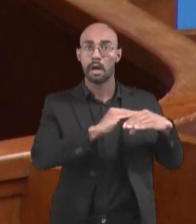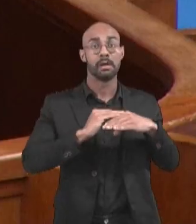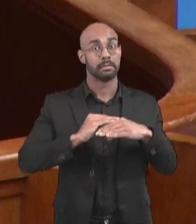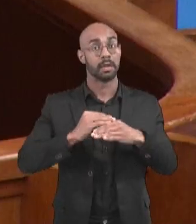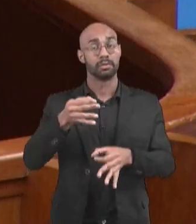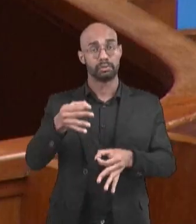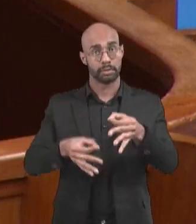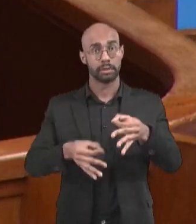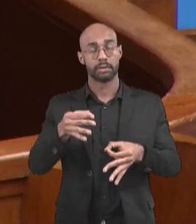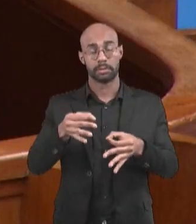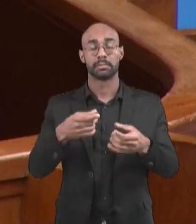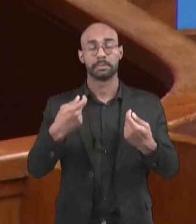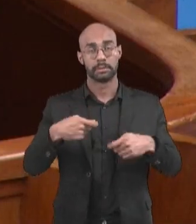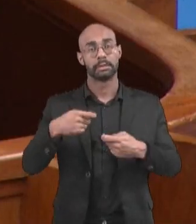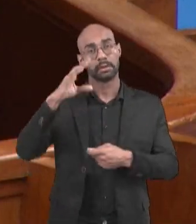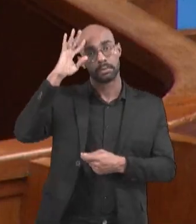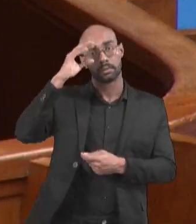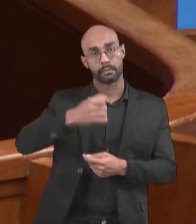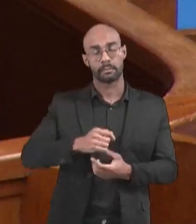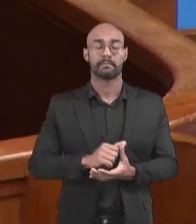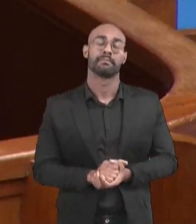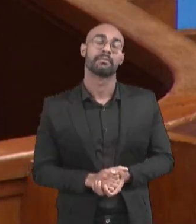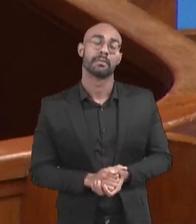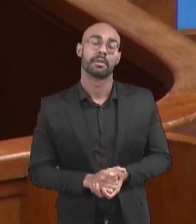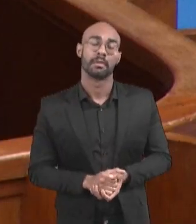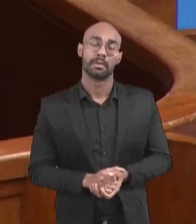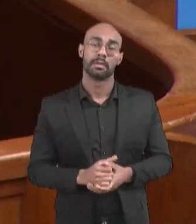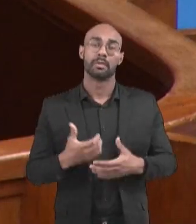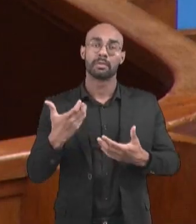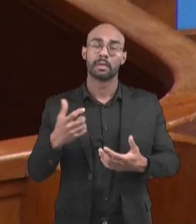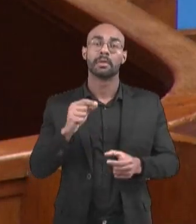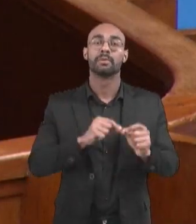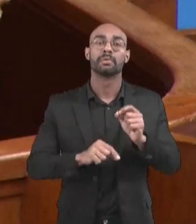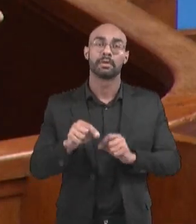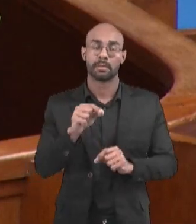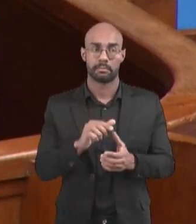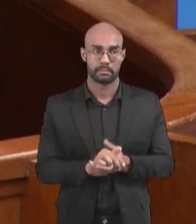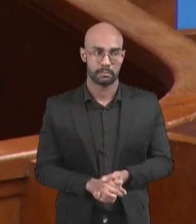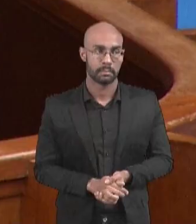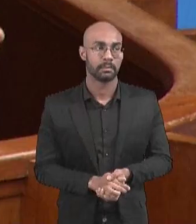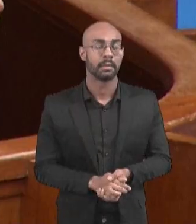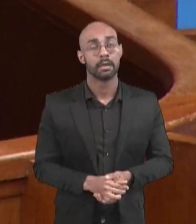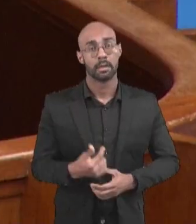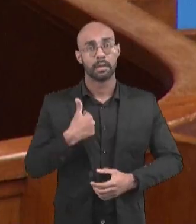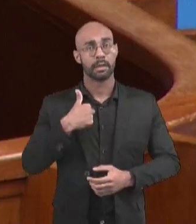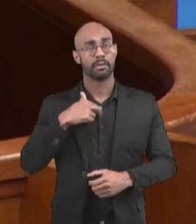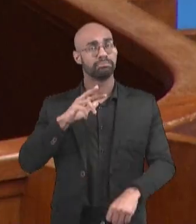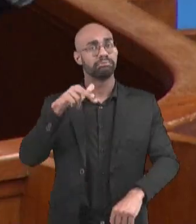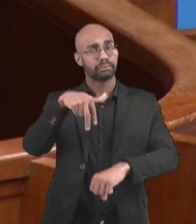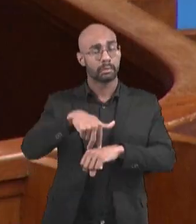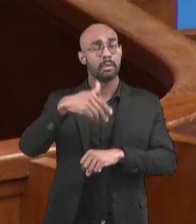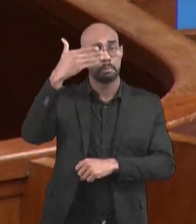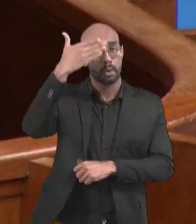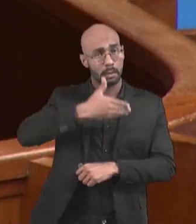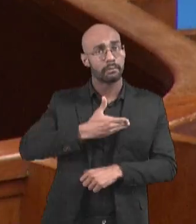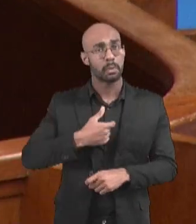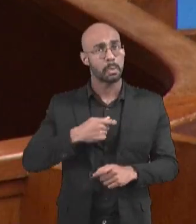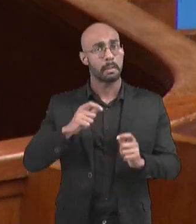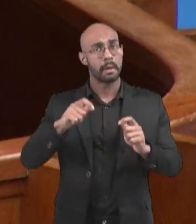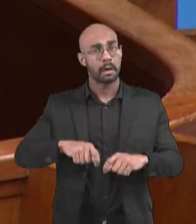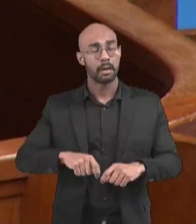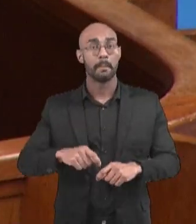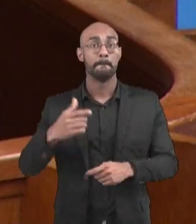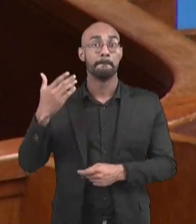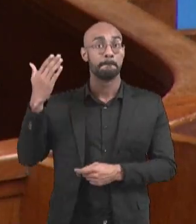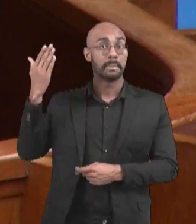o judiciário. Então, eu quero dizer que o que estou falando aqui eu posso comprovar, porque outro